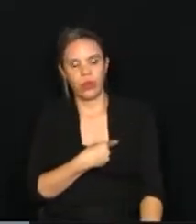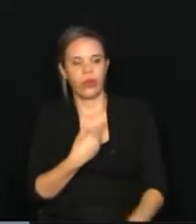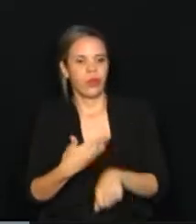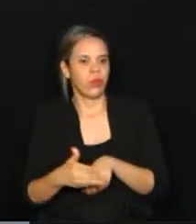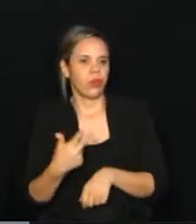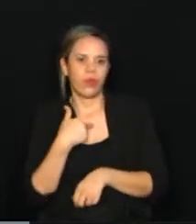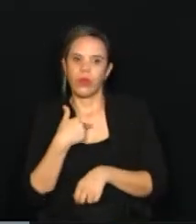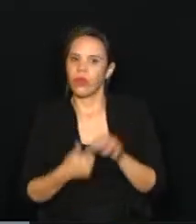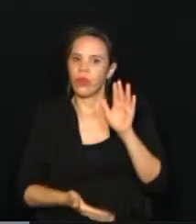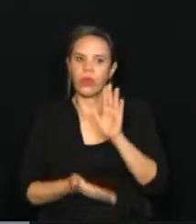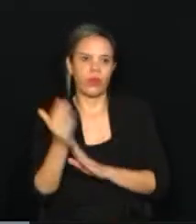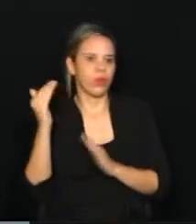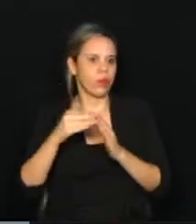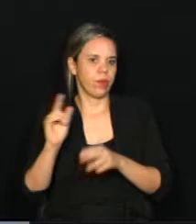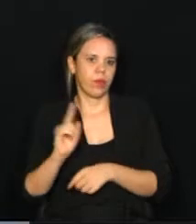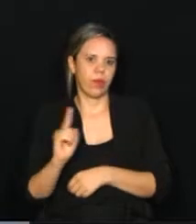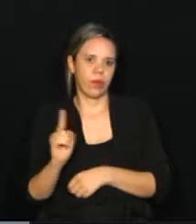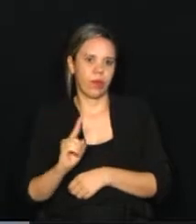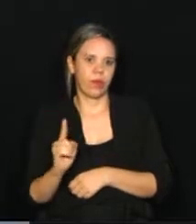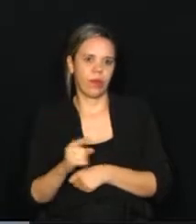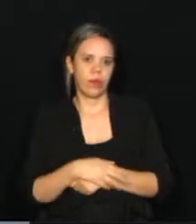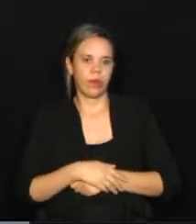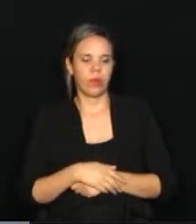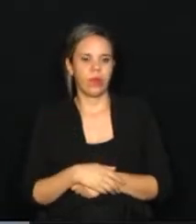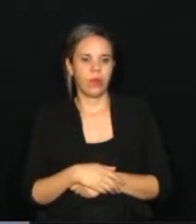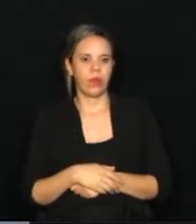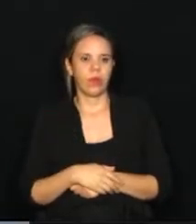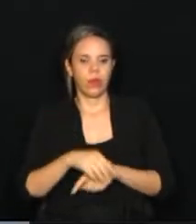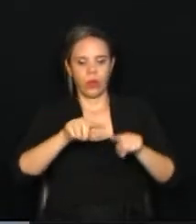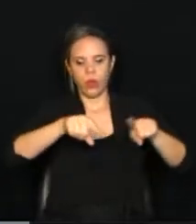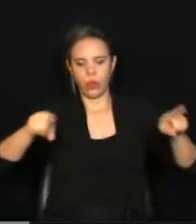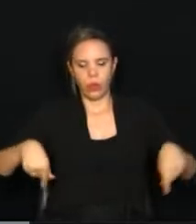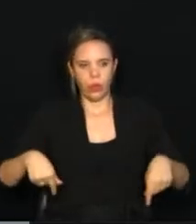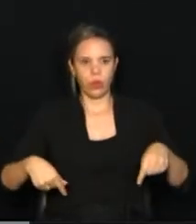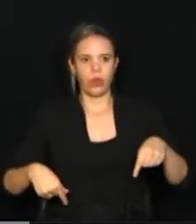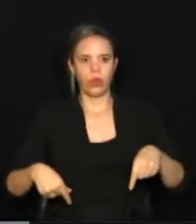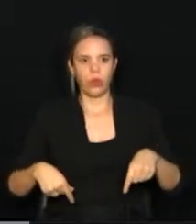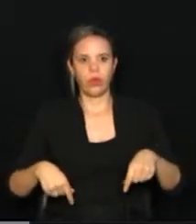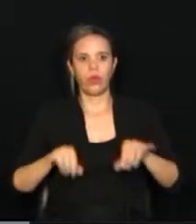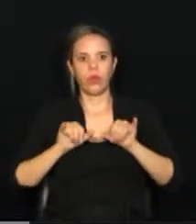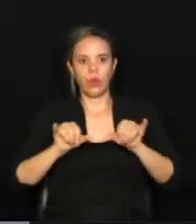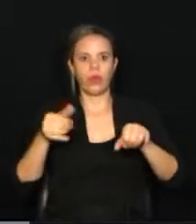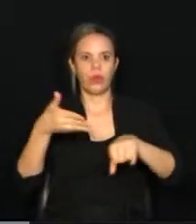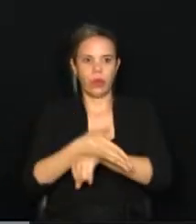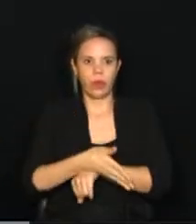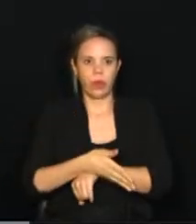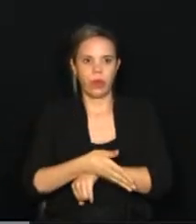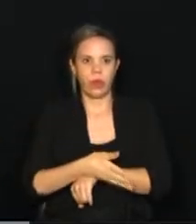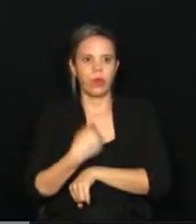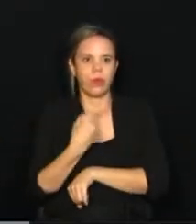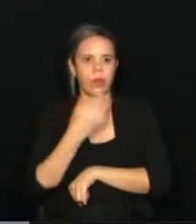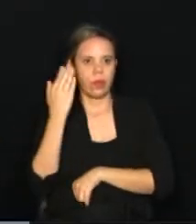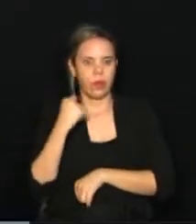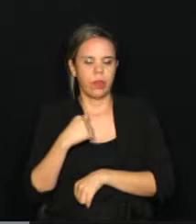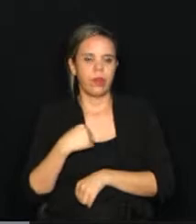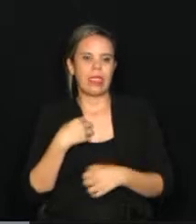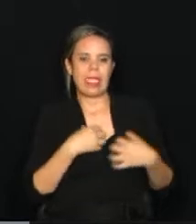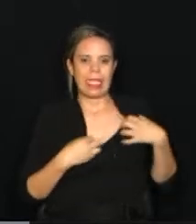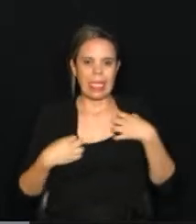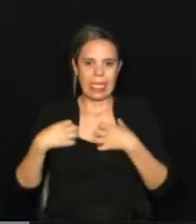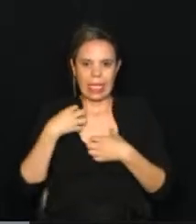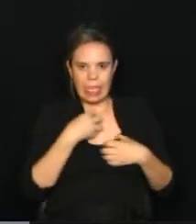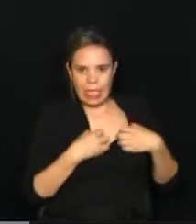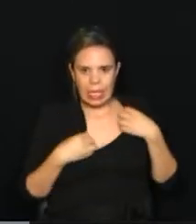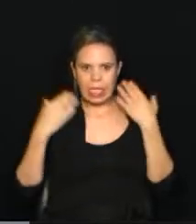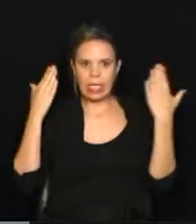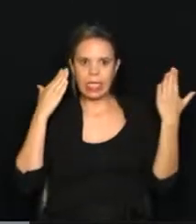pode sair de casa, casa, quadra, no máximo no mercado. Então a gente sabe que isso abala um pouco do nosso